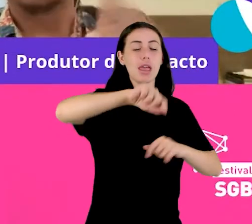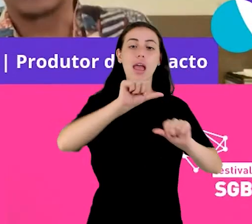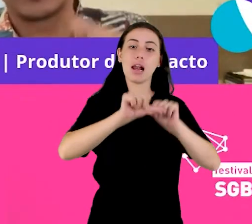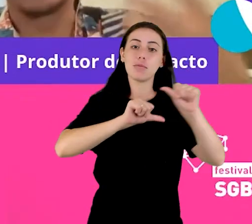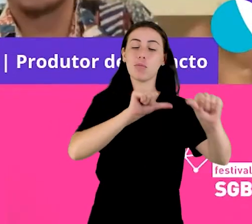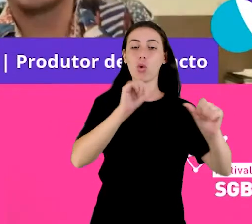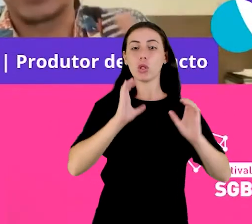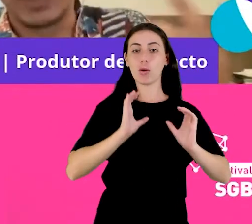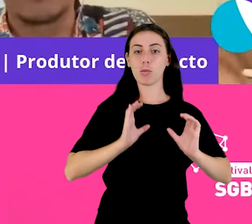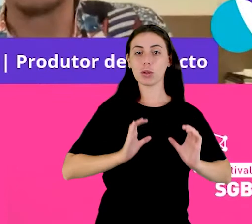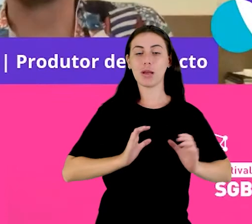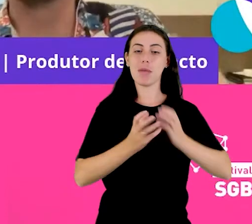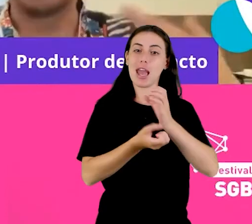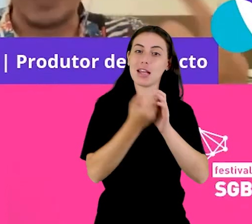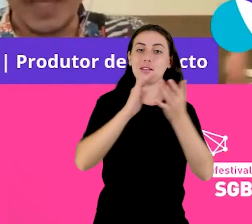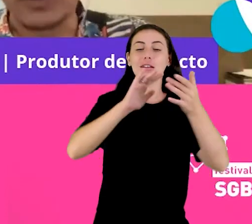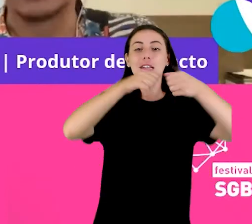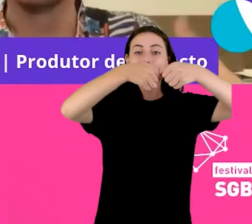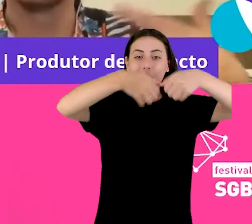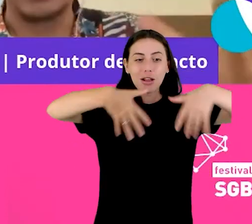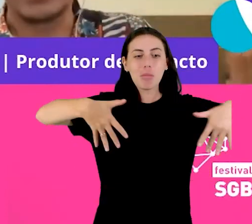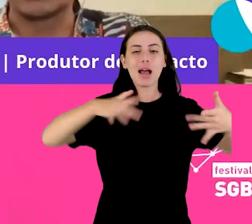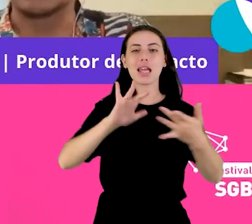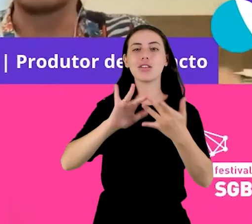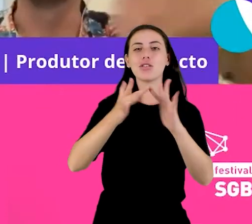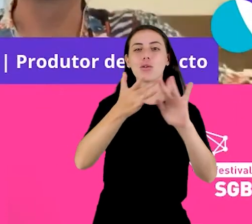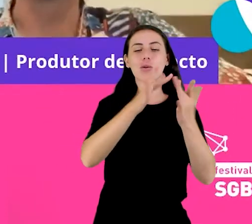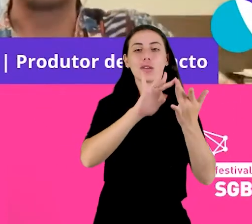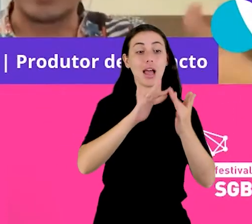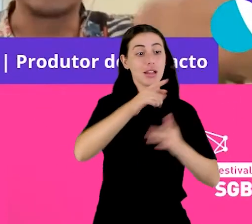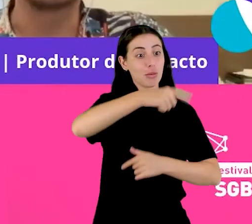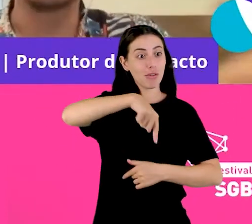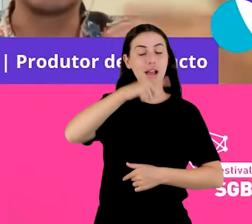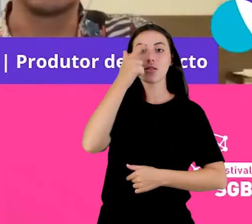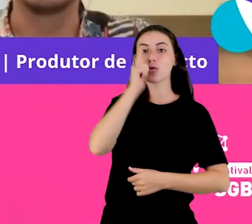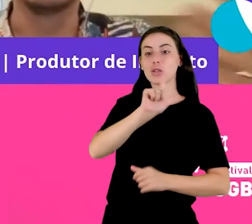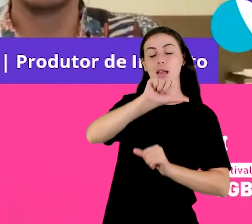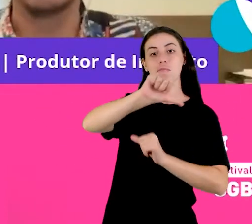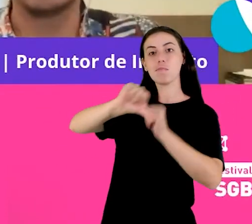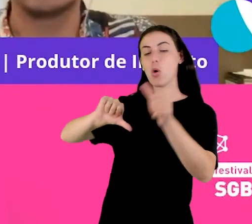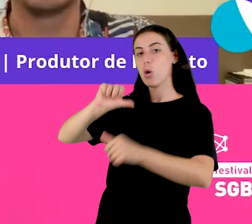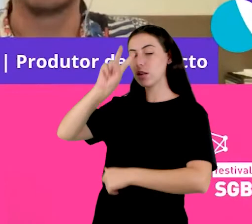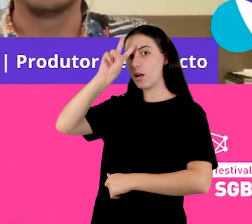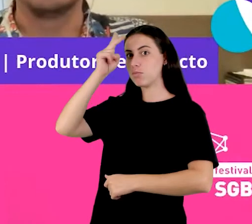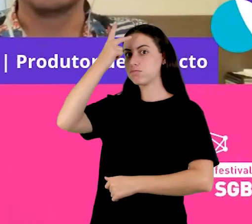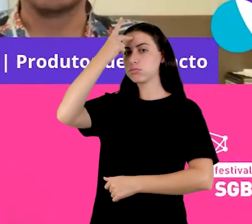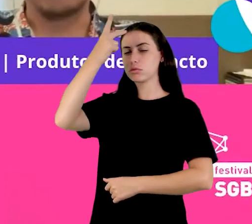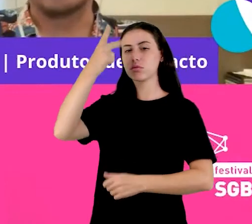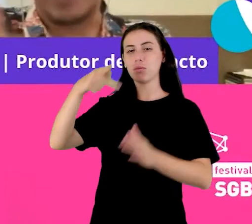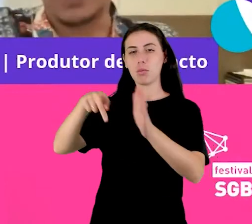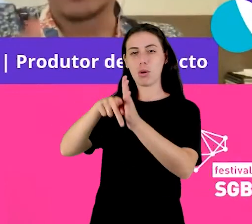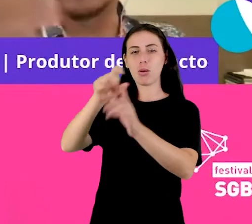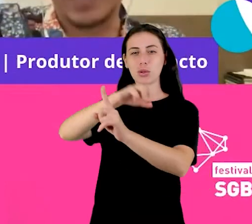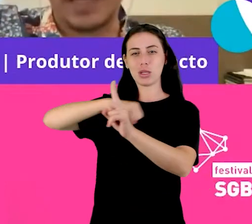aí, aos poucos, com essas pessoas que vão mudando seus comportamentos, criando redes, a gente começa a fazer mudanças um pouco maiores dentro da estrutura da sociedade. Então,